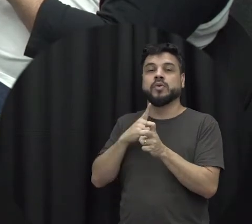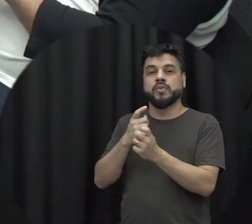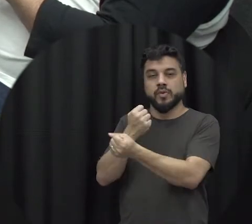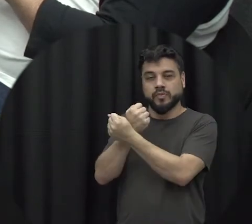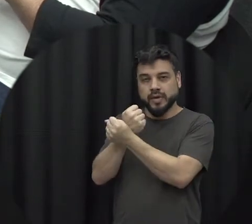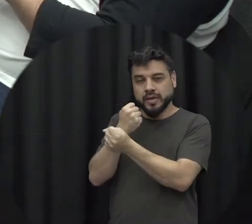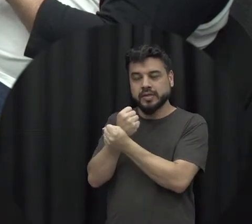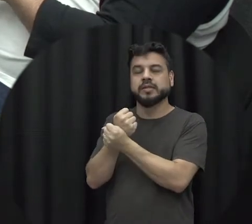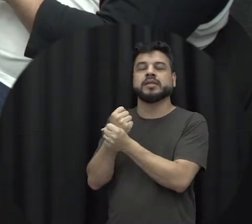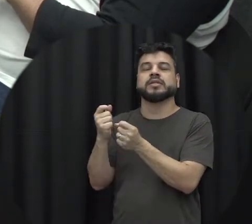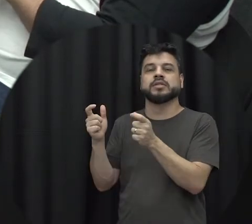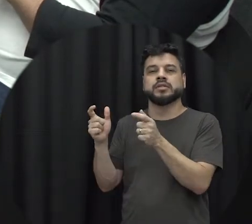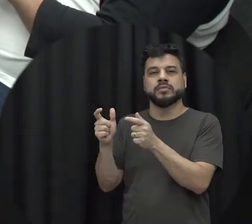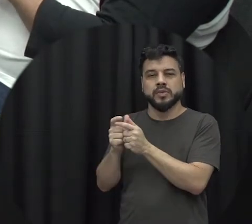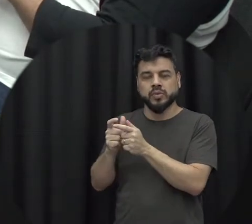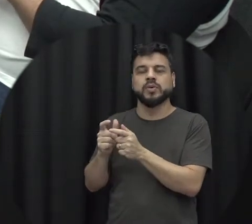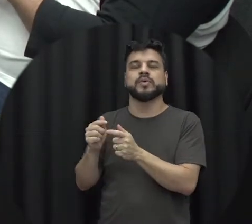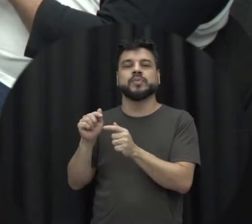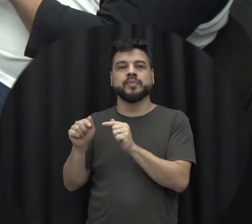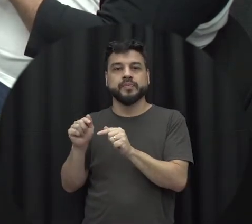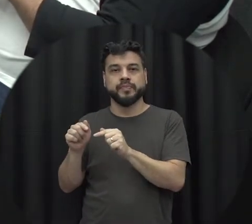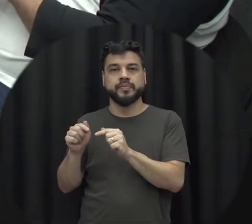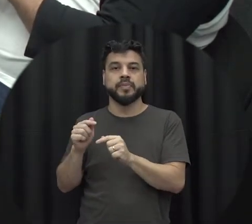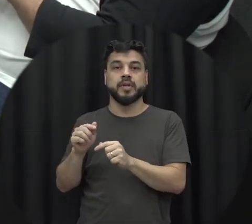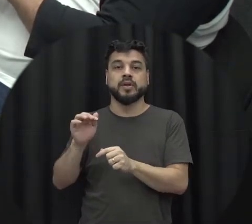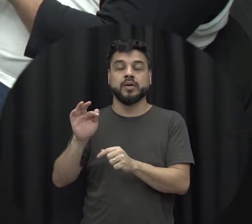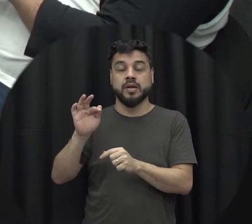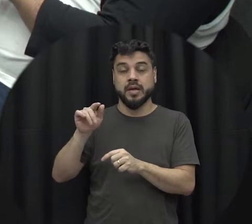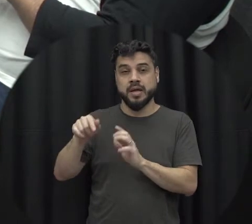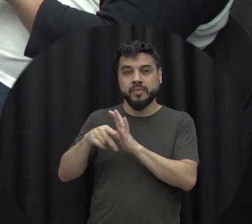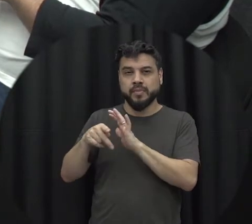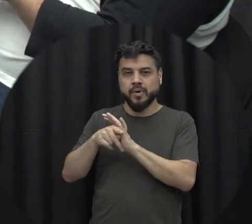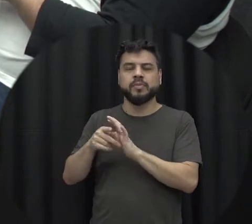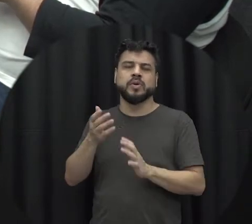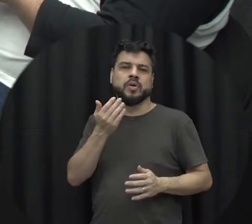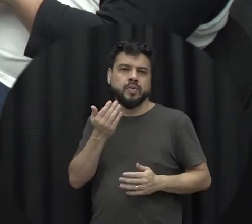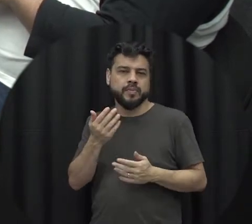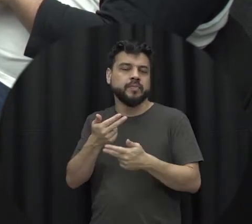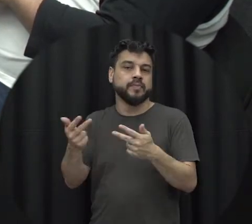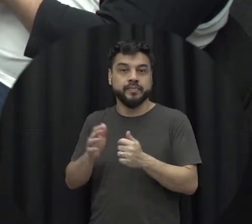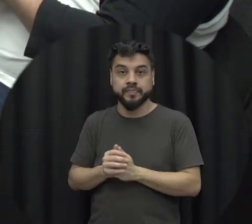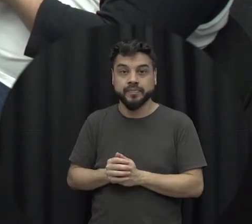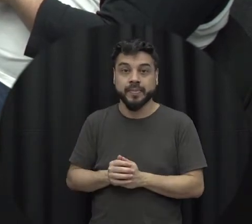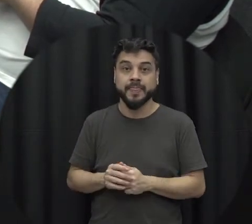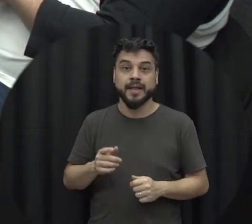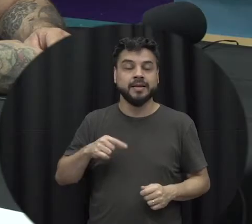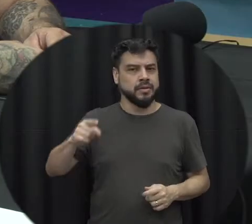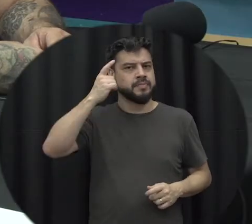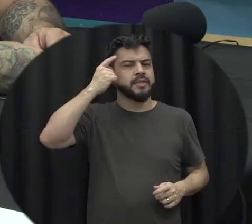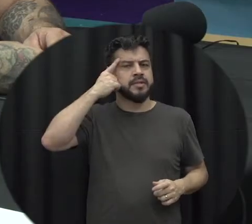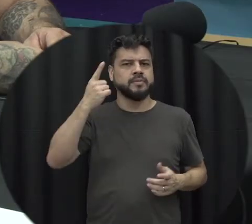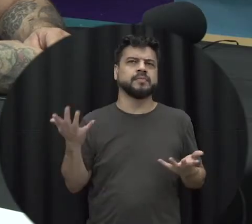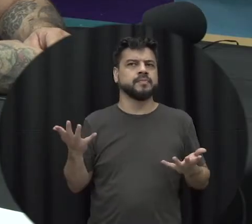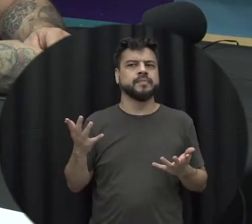diminuiu a toxicidade, então provavelmente aqueles fungos usam como fonte de carbono, de alimento. E a gente falou, bom,